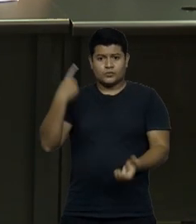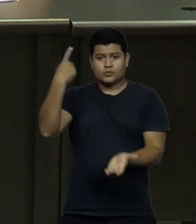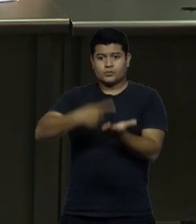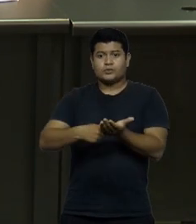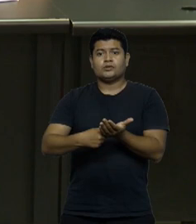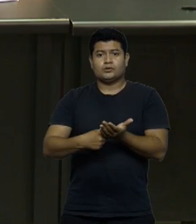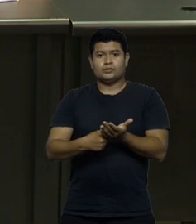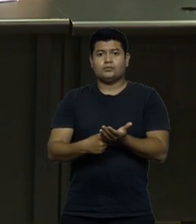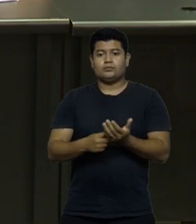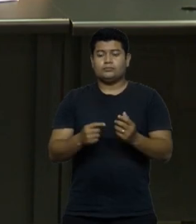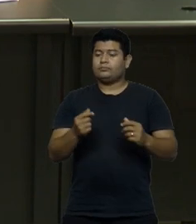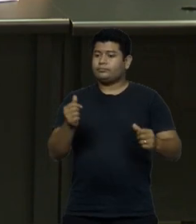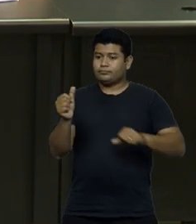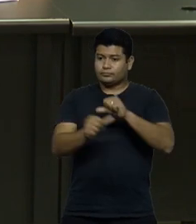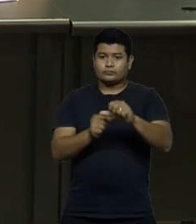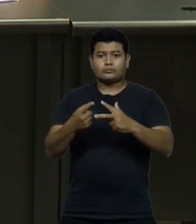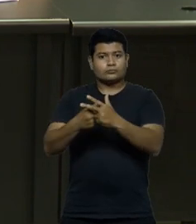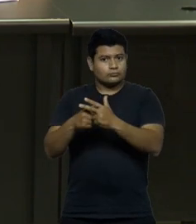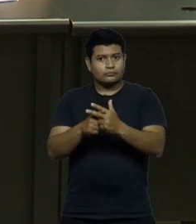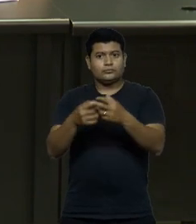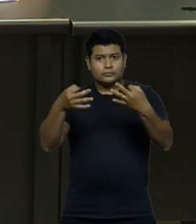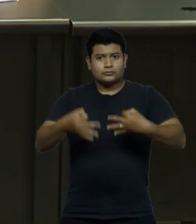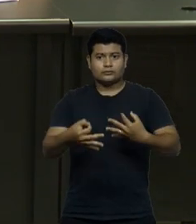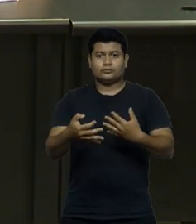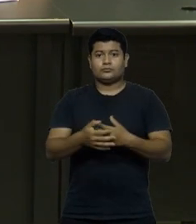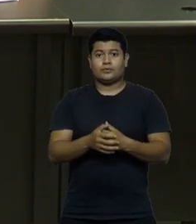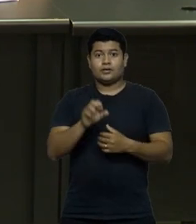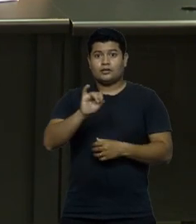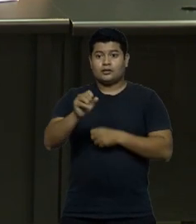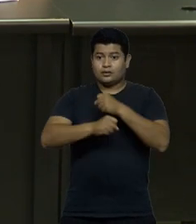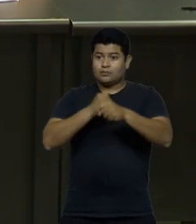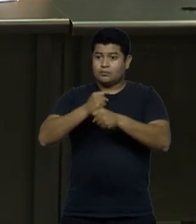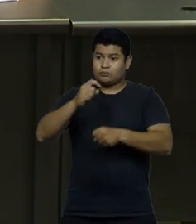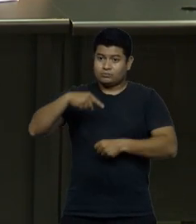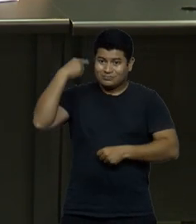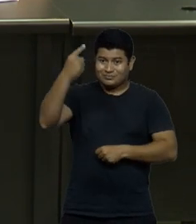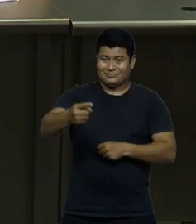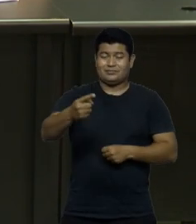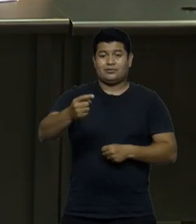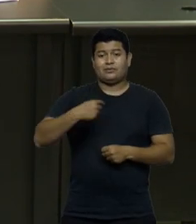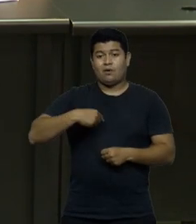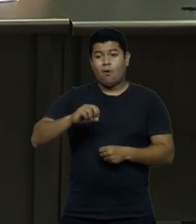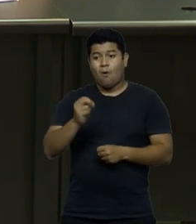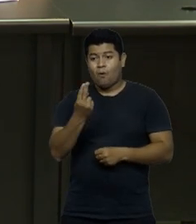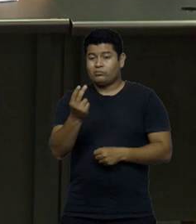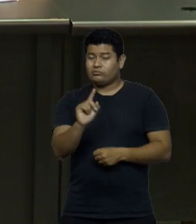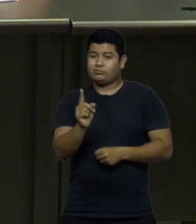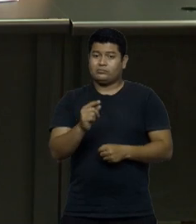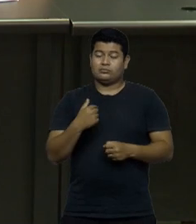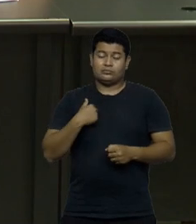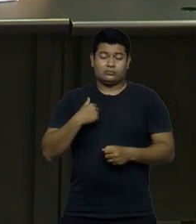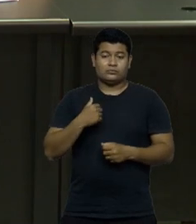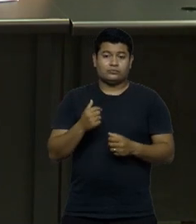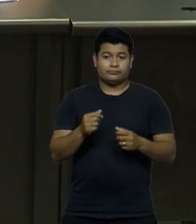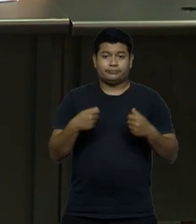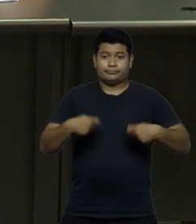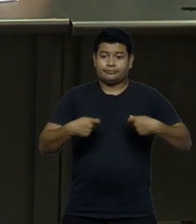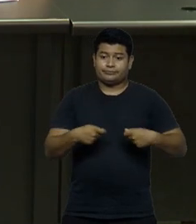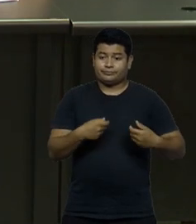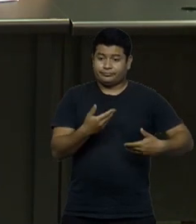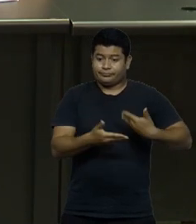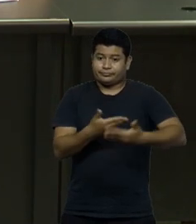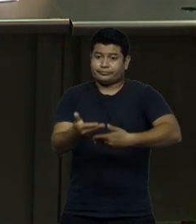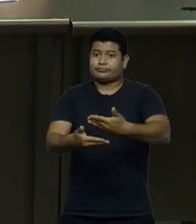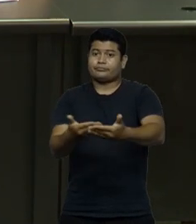acertar o rumo da coisa se isso vai ser para o ano que vem ou não vai depender de todas essas tratativas que a gente vai dar